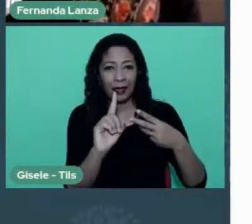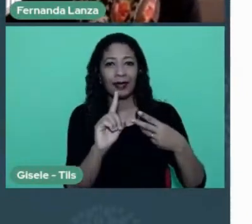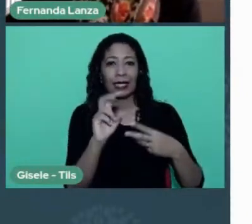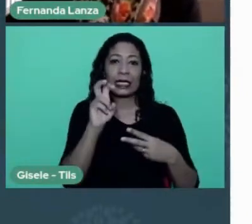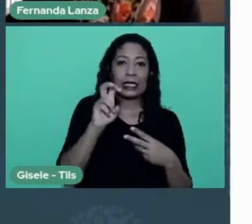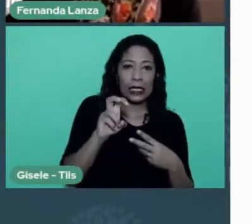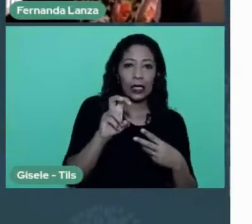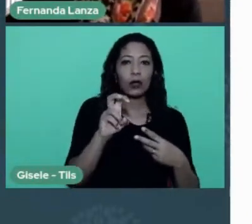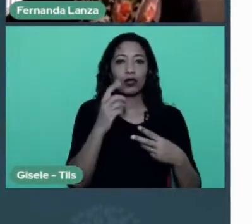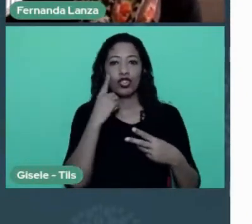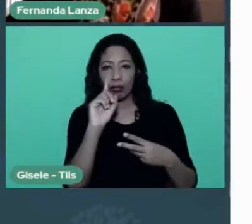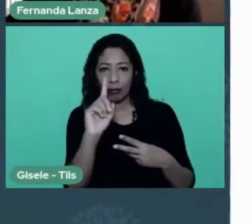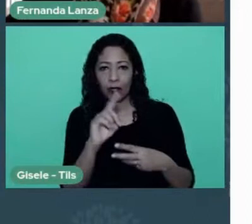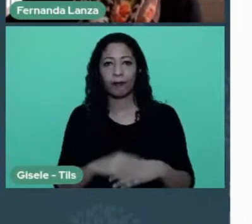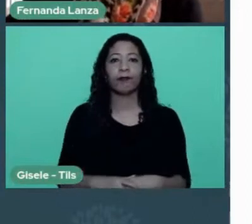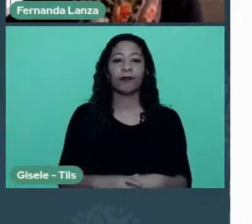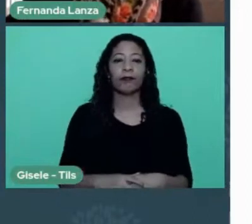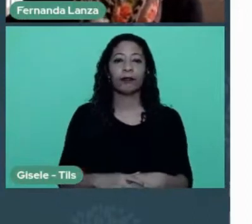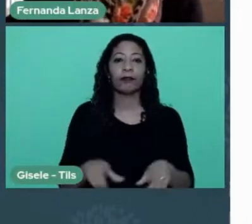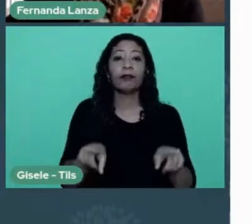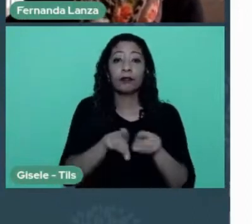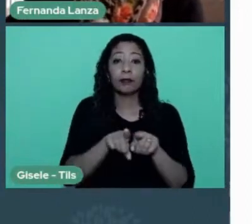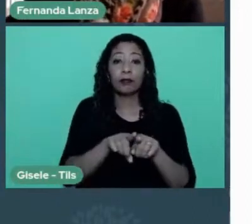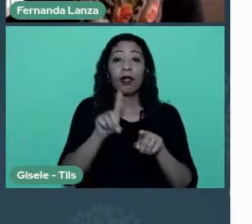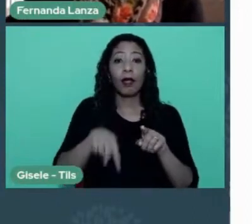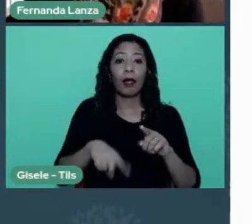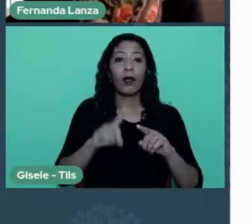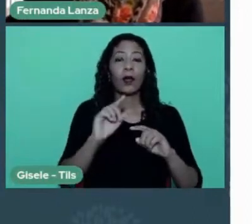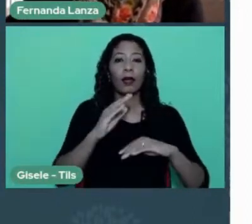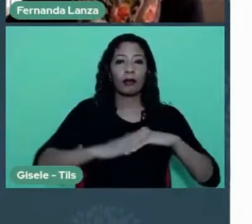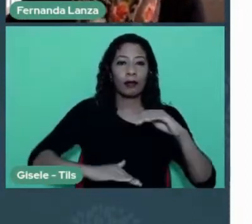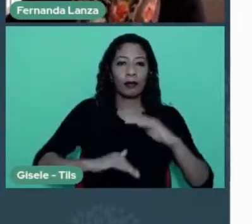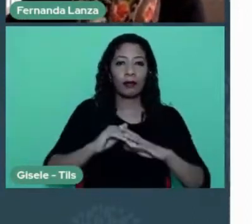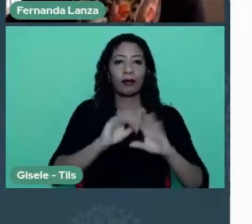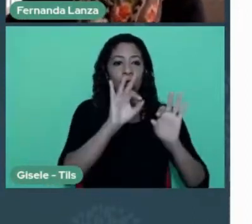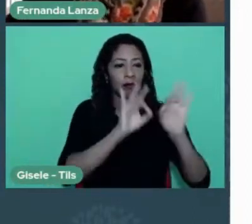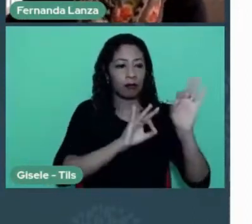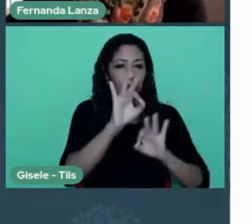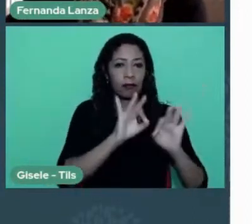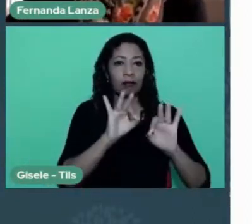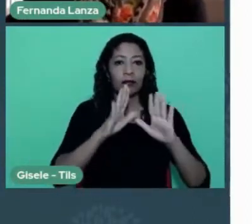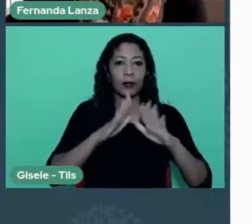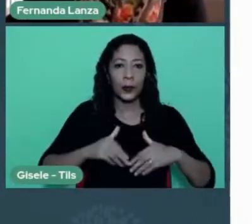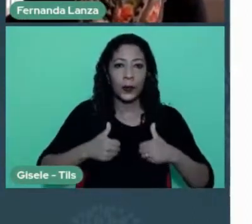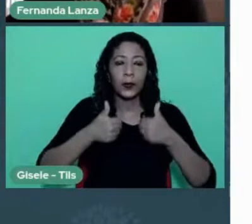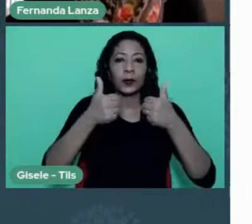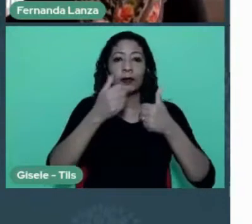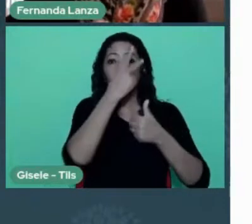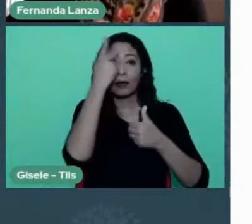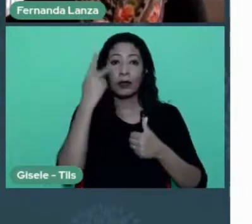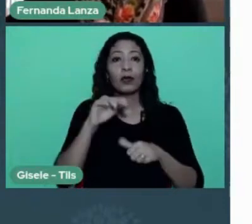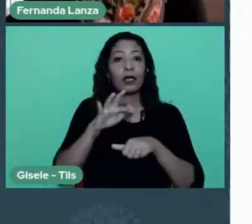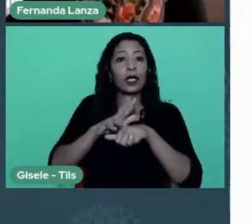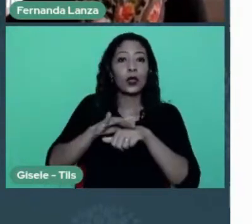meses. Isso é um programa de reabilitação para indivíduos que têm doença pulmonar crônica, e a asma, os indivíduos que têm asma